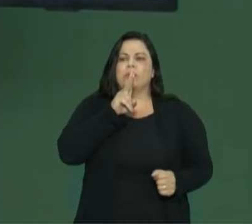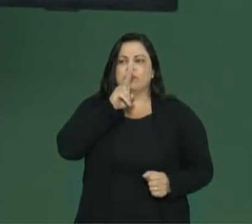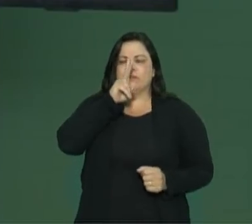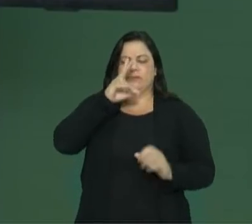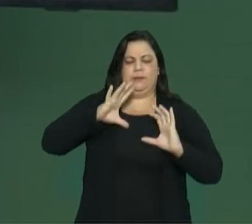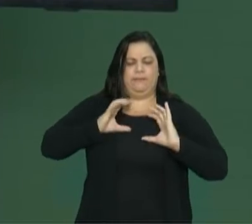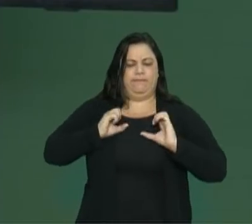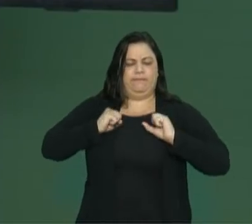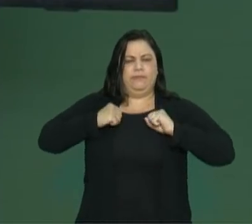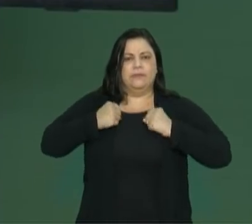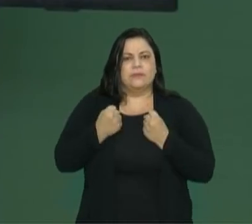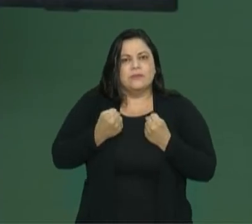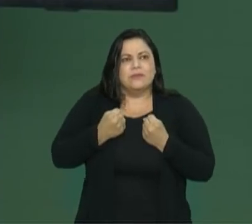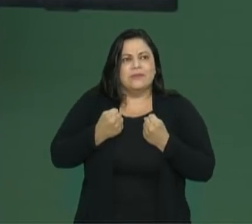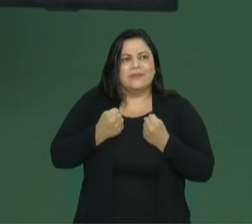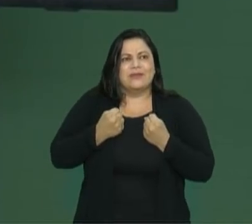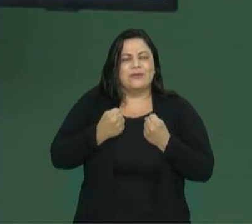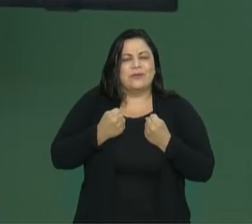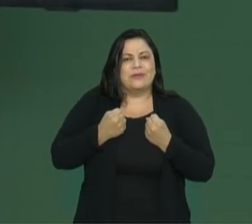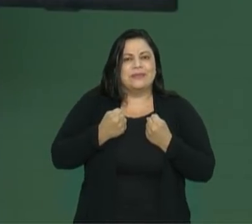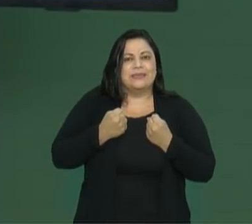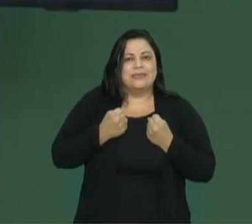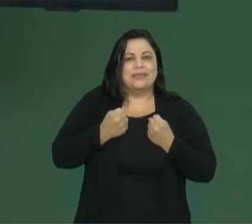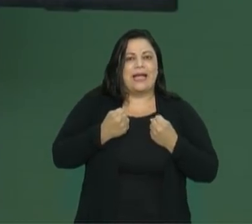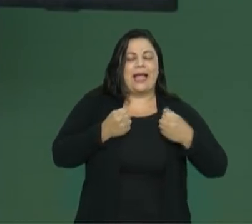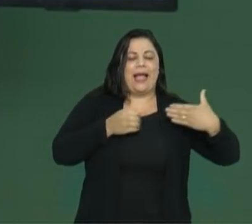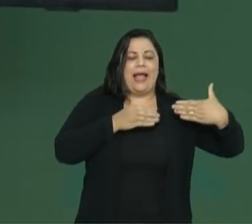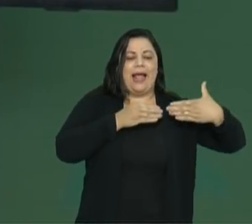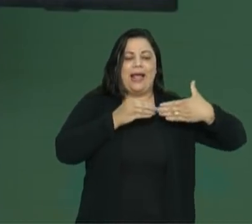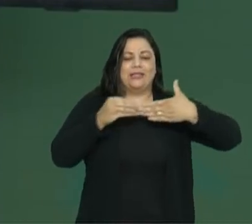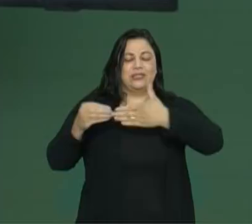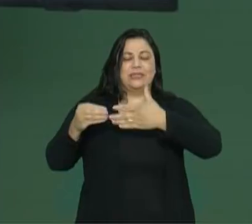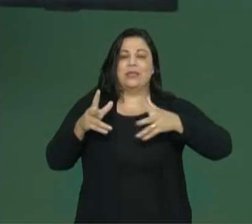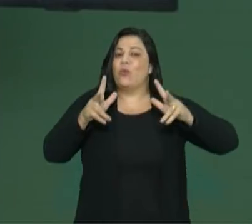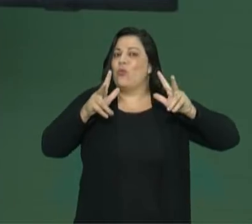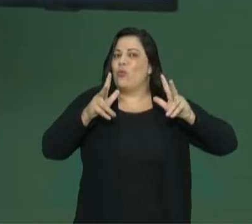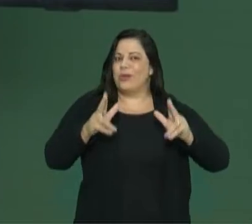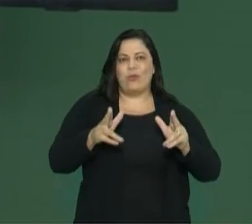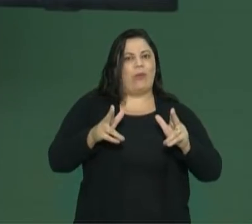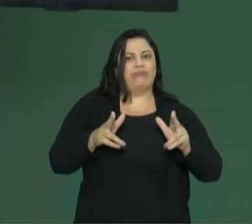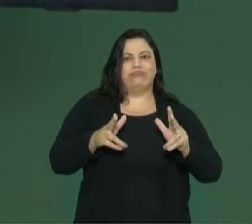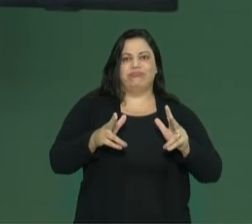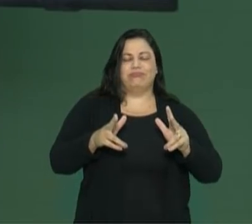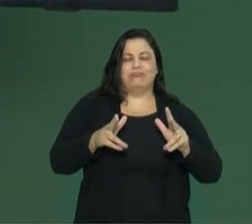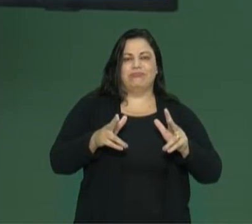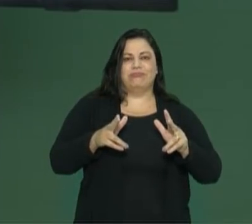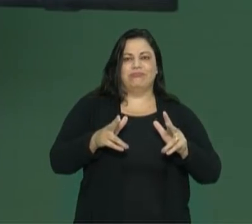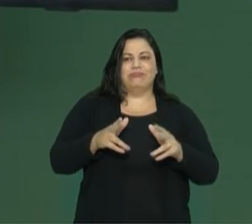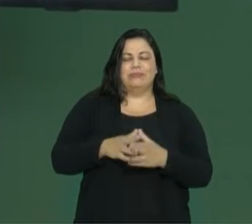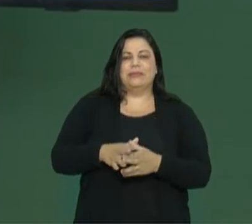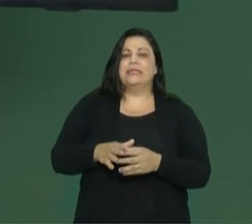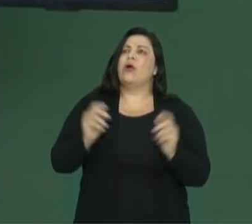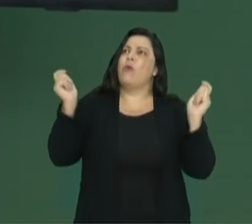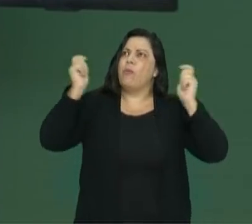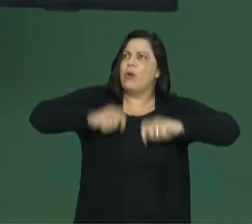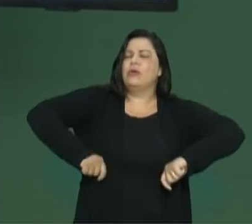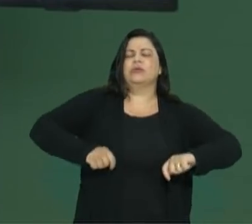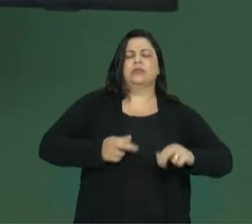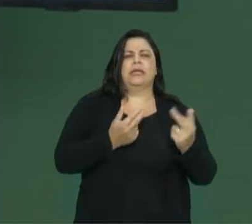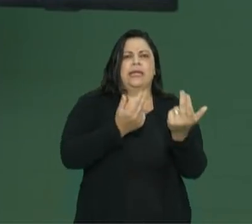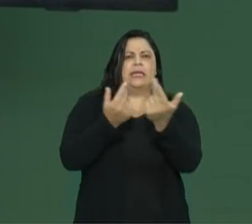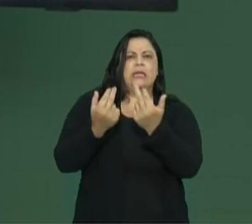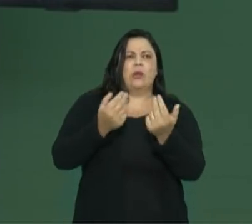empregamos, ela está na mesma direção do deslocamento, certo? Então eu posso ter na mesma direção,